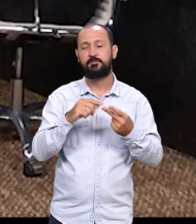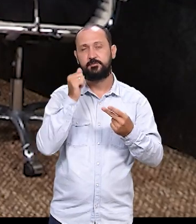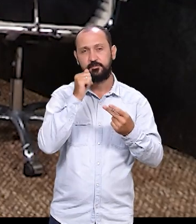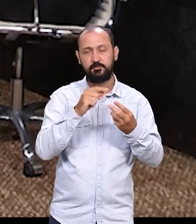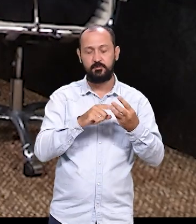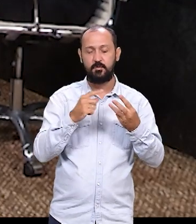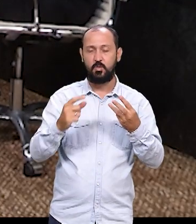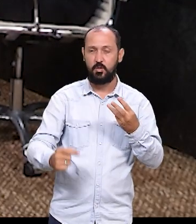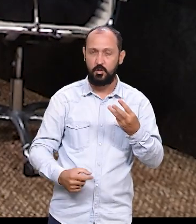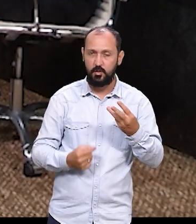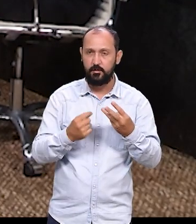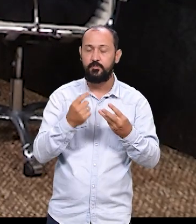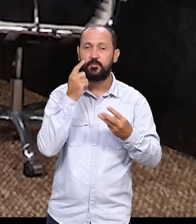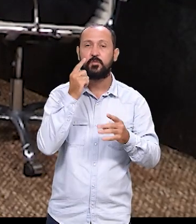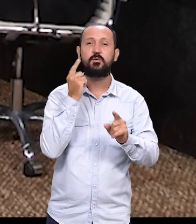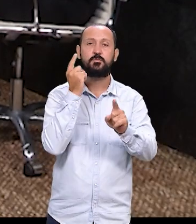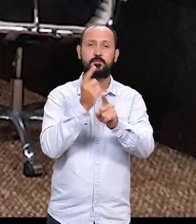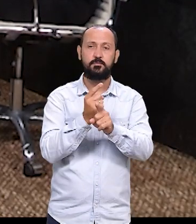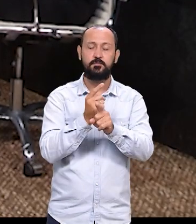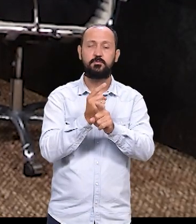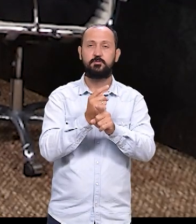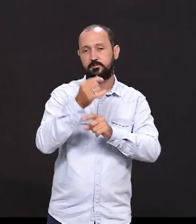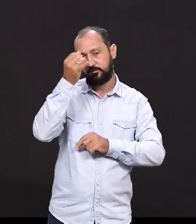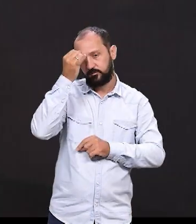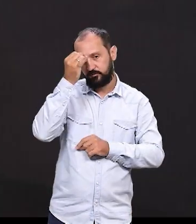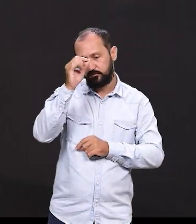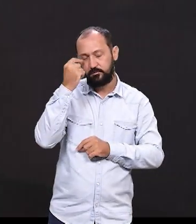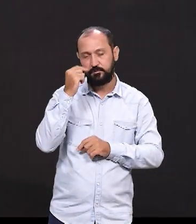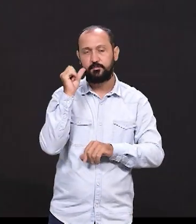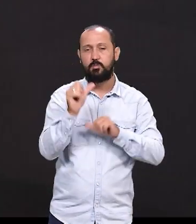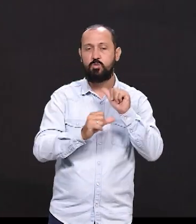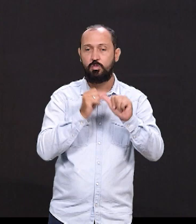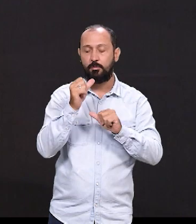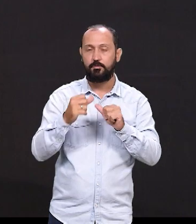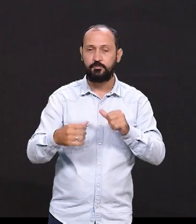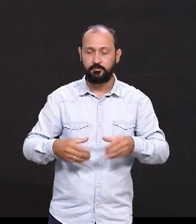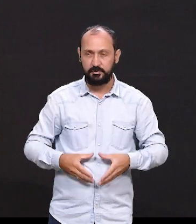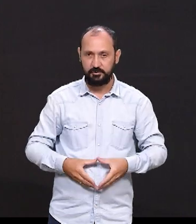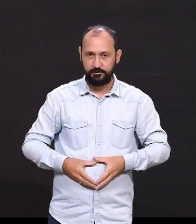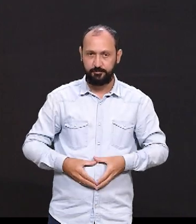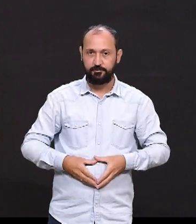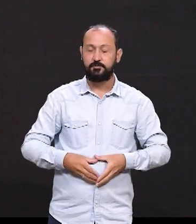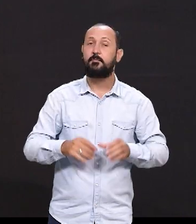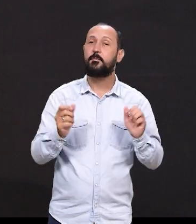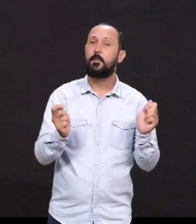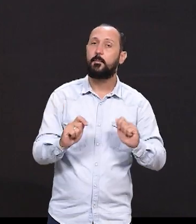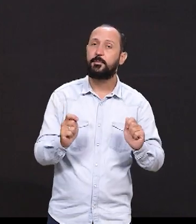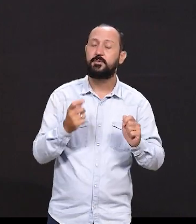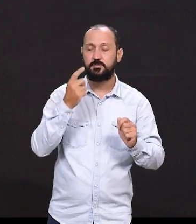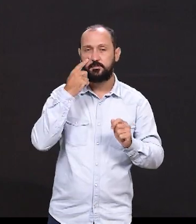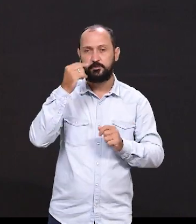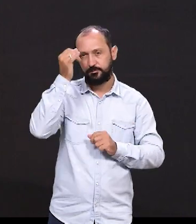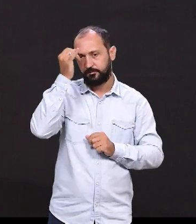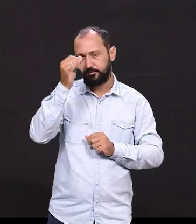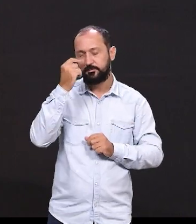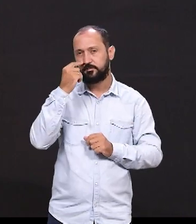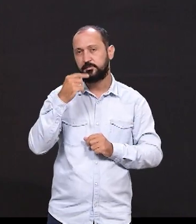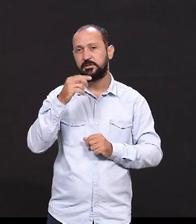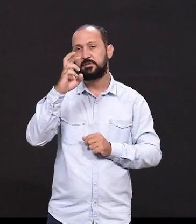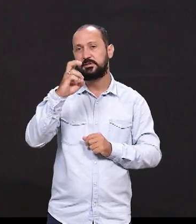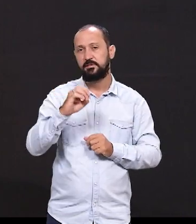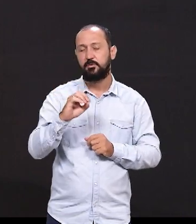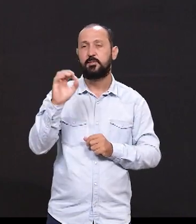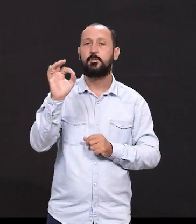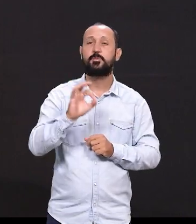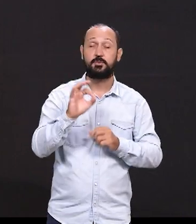colo de útero e o Papa Nicolau que é um exame que detecta também preco sente as alterações no colo de útero nós poderemos prevenir